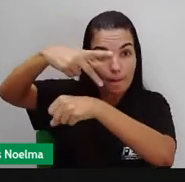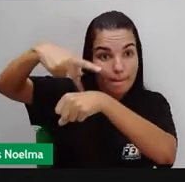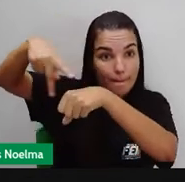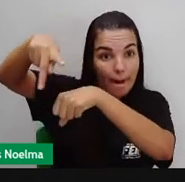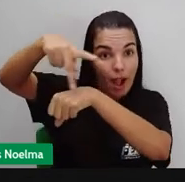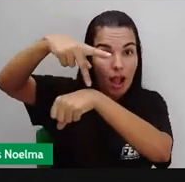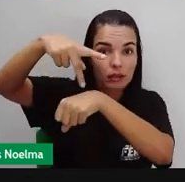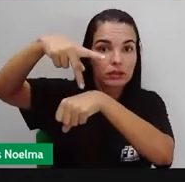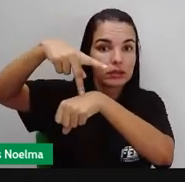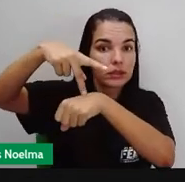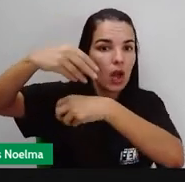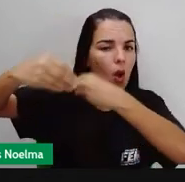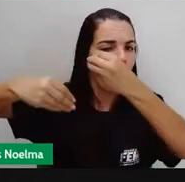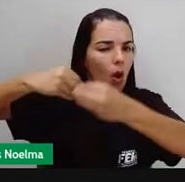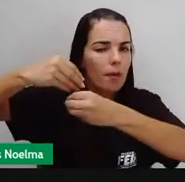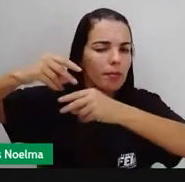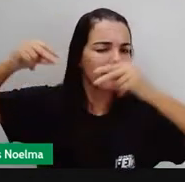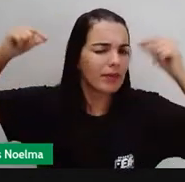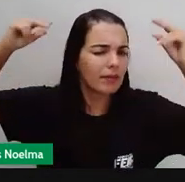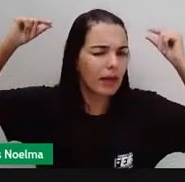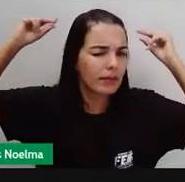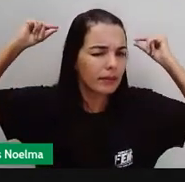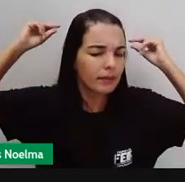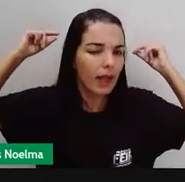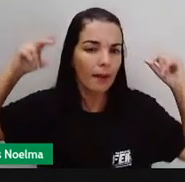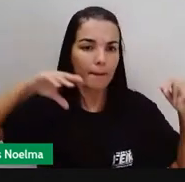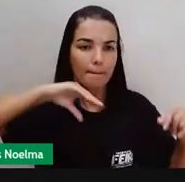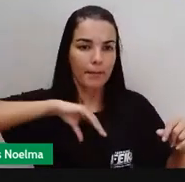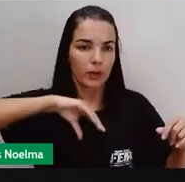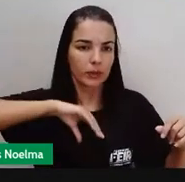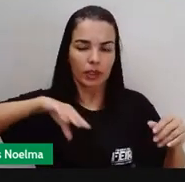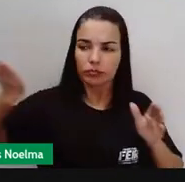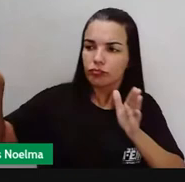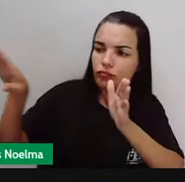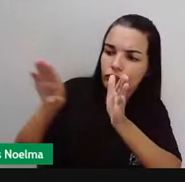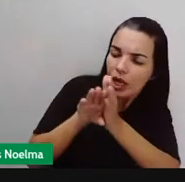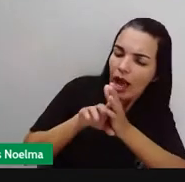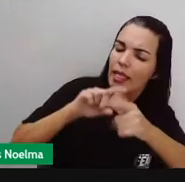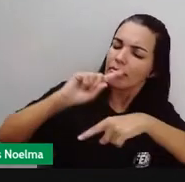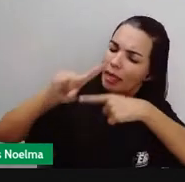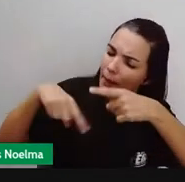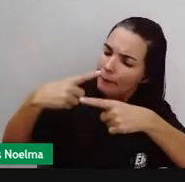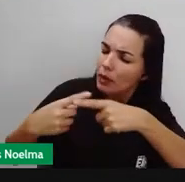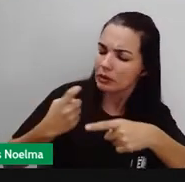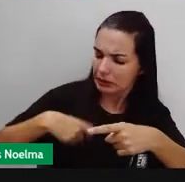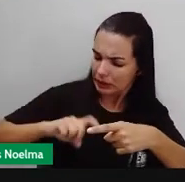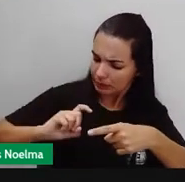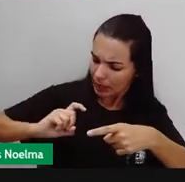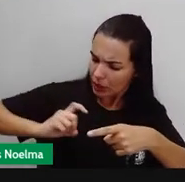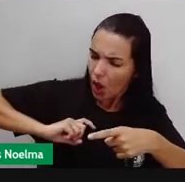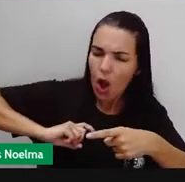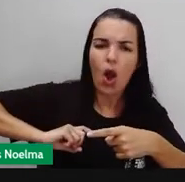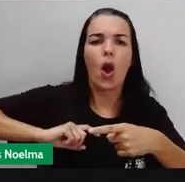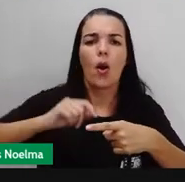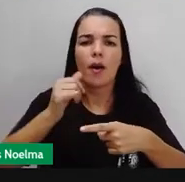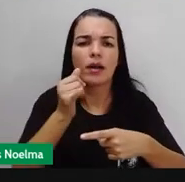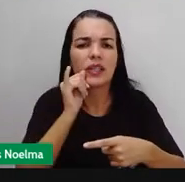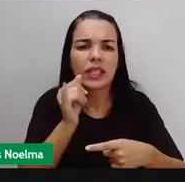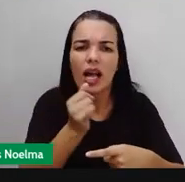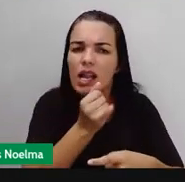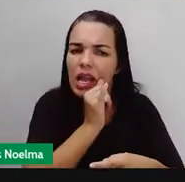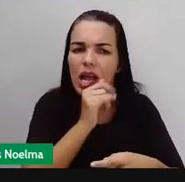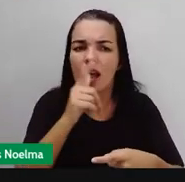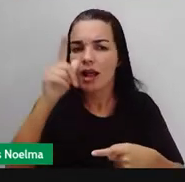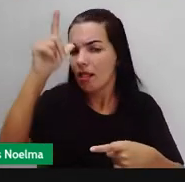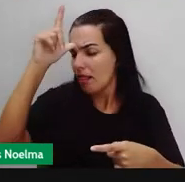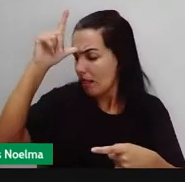desde a época da colonização, quando os portugueses vieram. Posteriormente vieram os espanhóis, os holandeses, né? Os